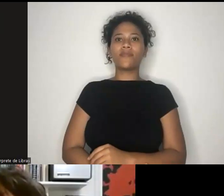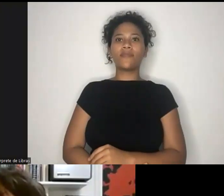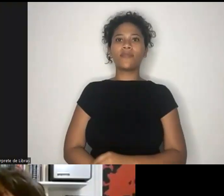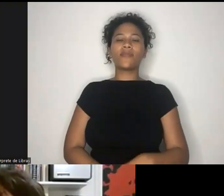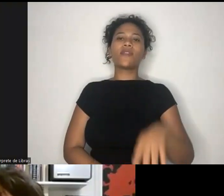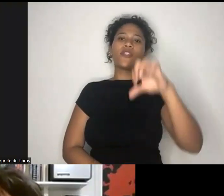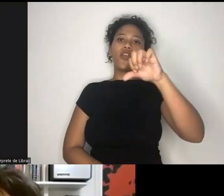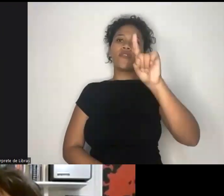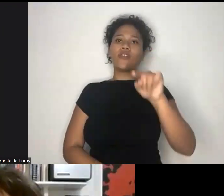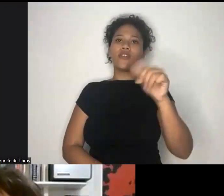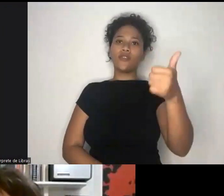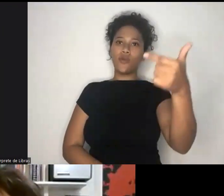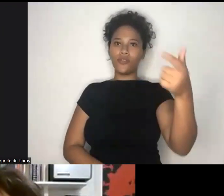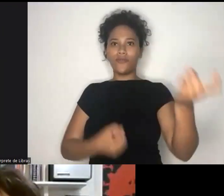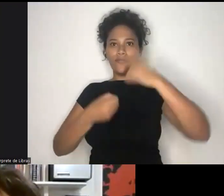volta